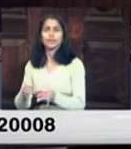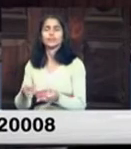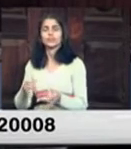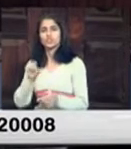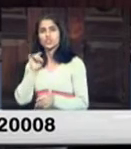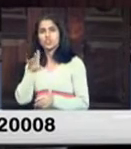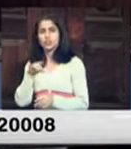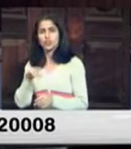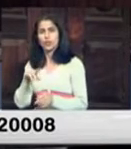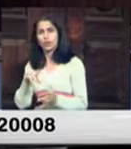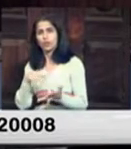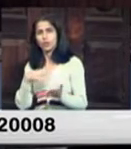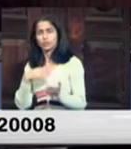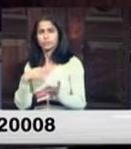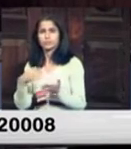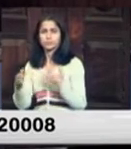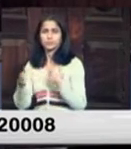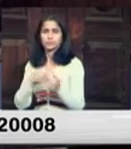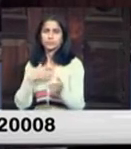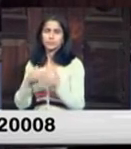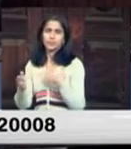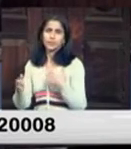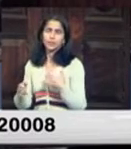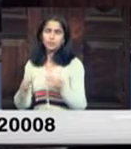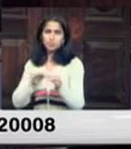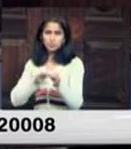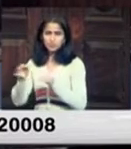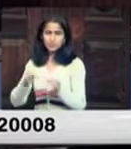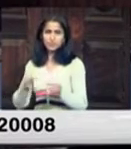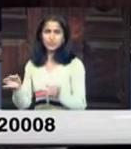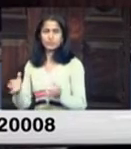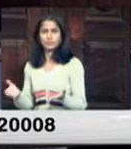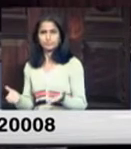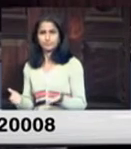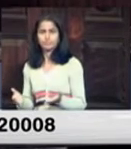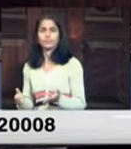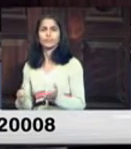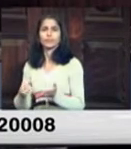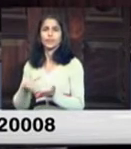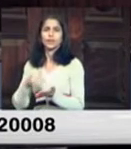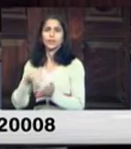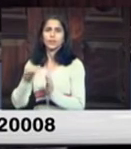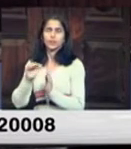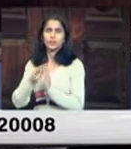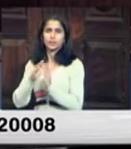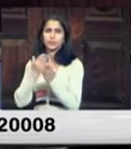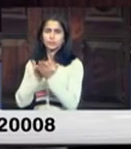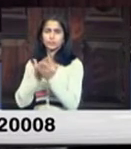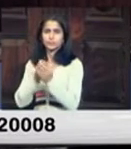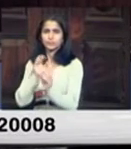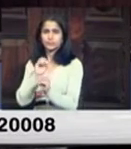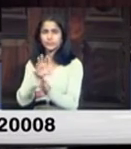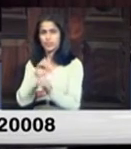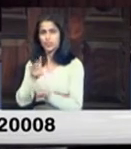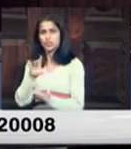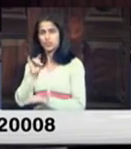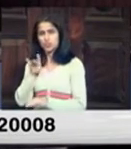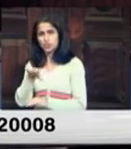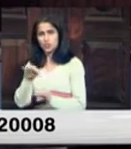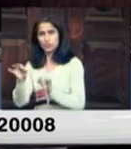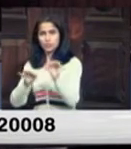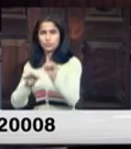é, qualquer que ele seja, e posso falar muito de perto sobre o planejamento educacional, o planejamento não é